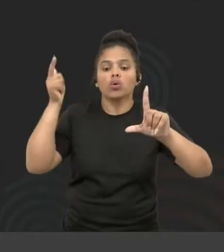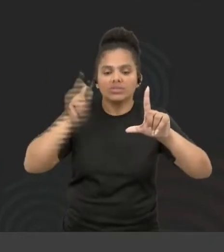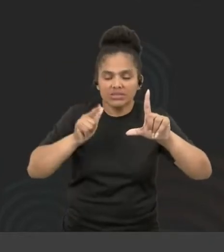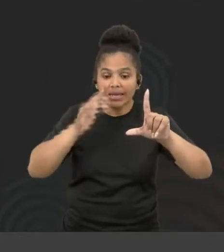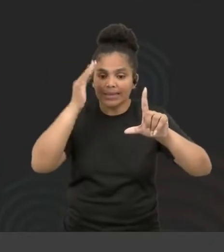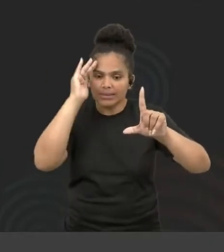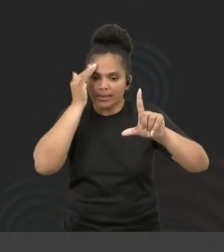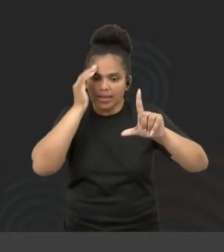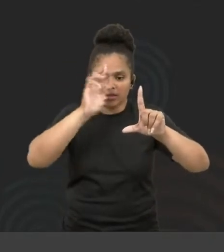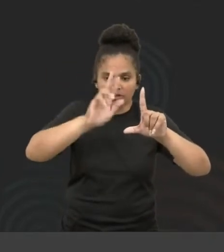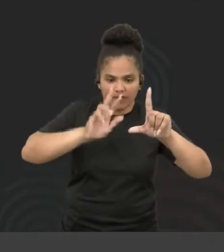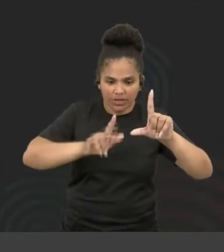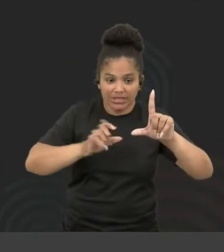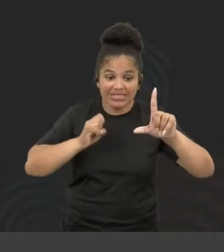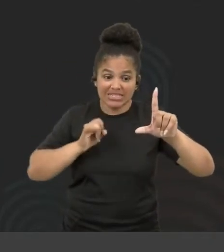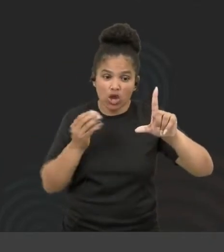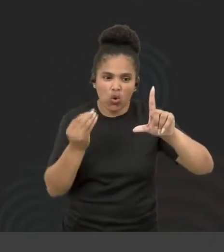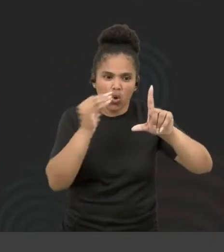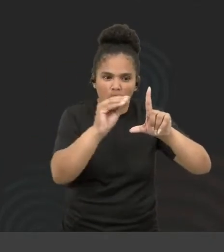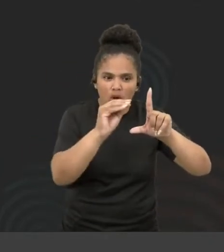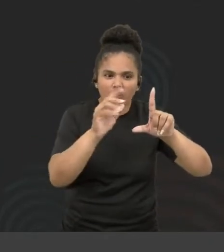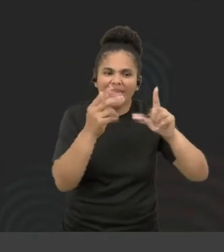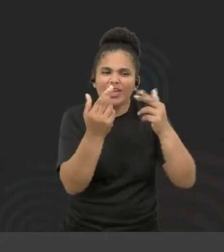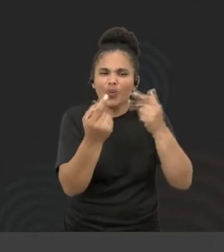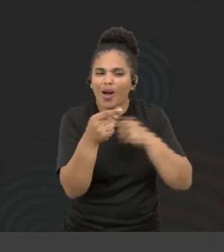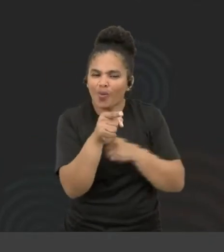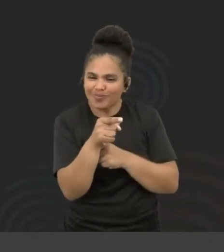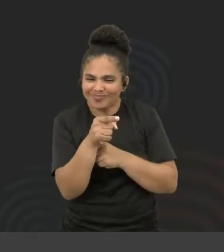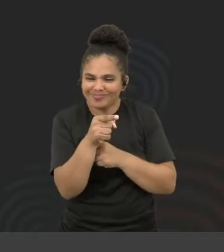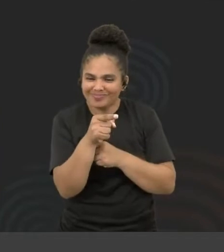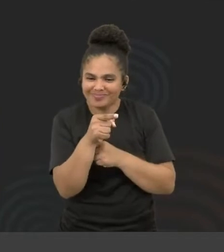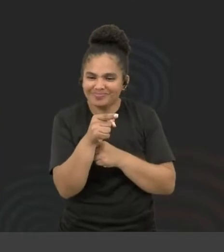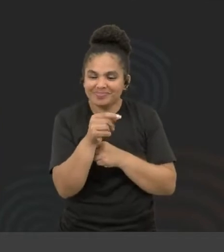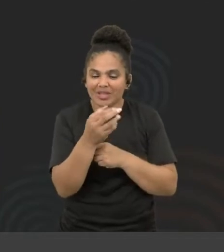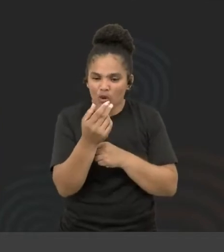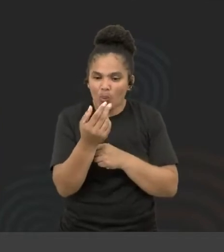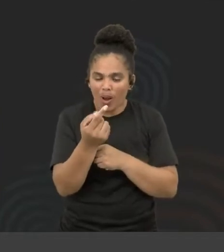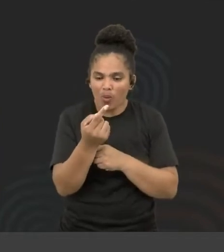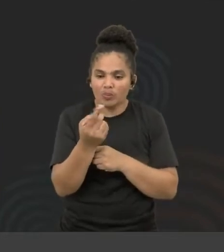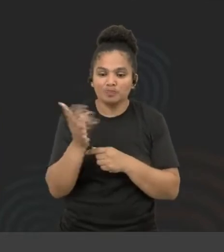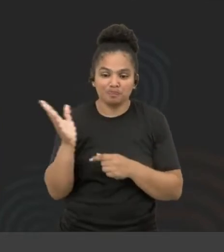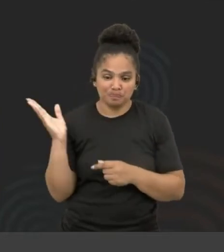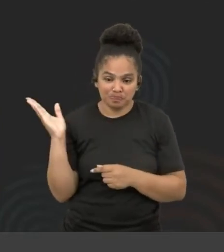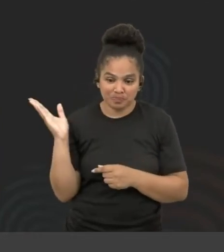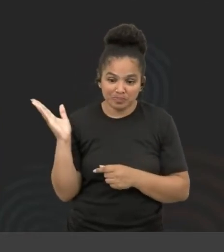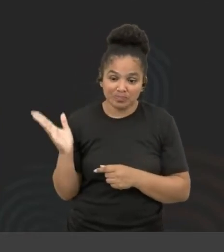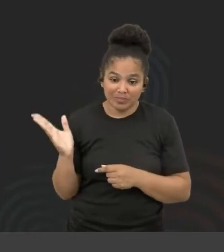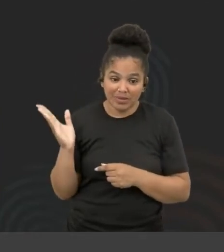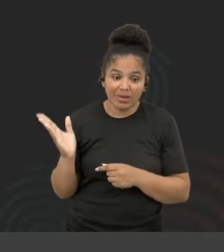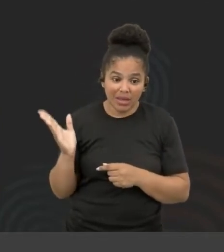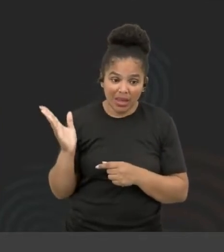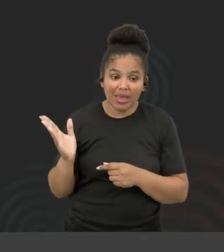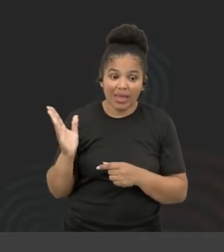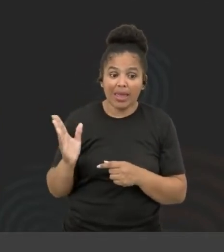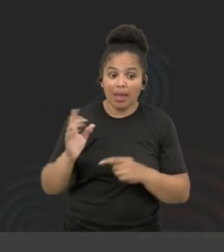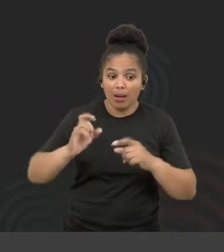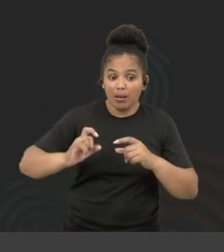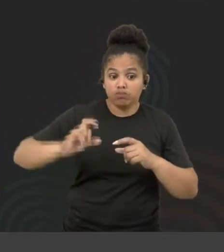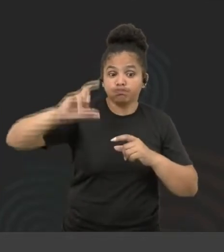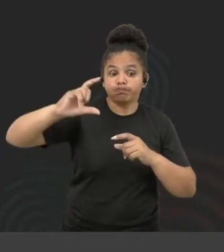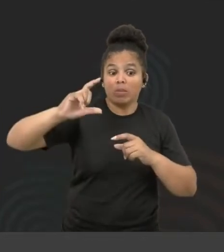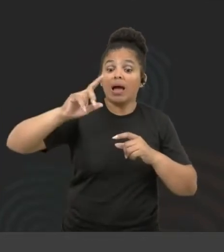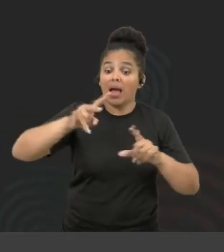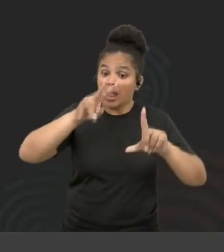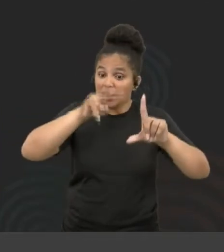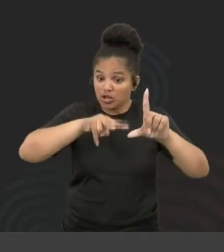Se você coloca, do jeito que eu coloquei aqui, mentoria, com M maiúsculo, D, com D maiúsculo, acessibilidade em maiúsculo, o leitor de tela ele vai ler